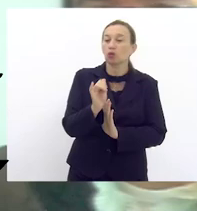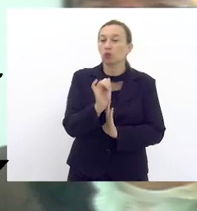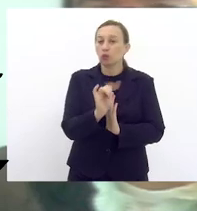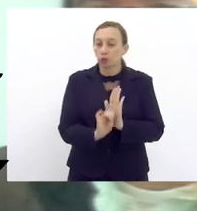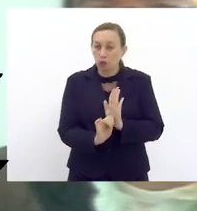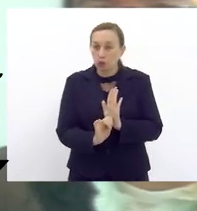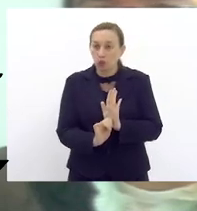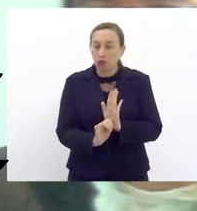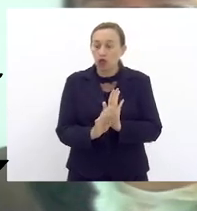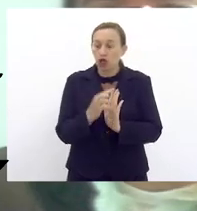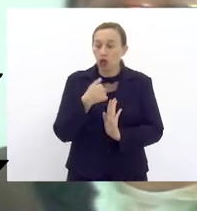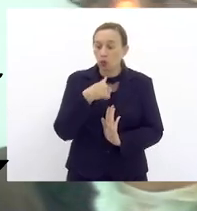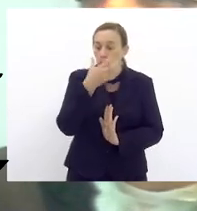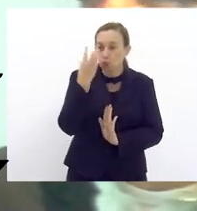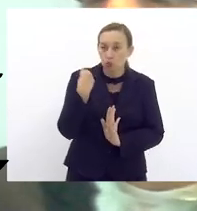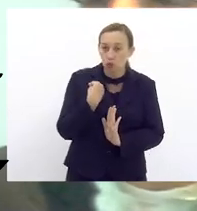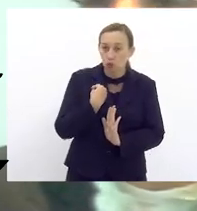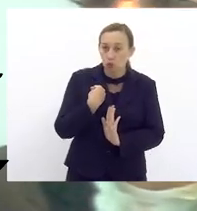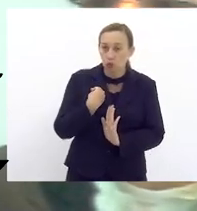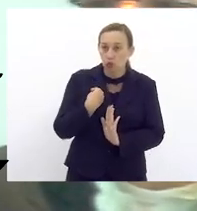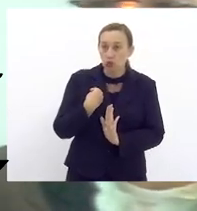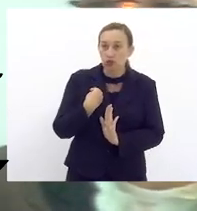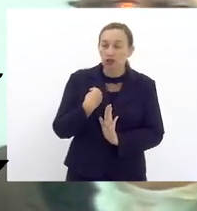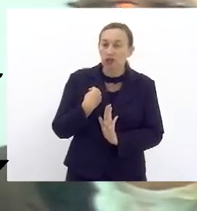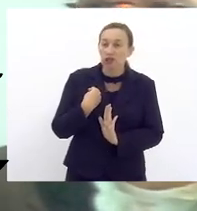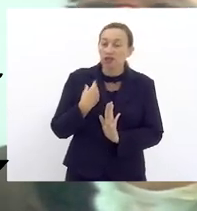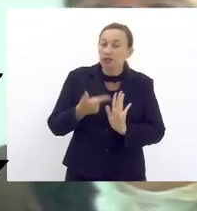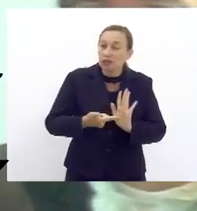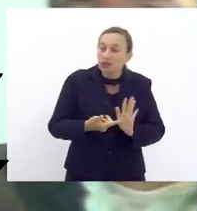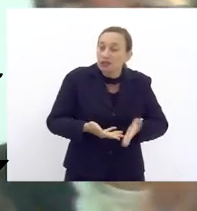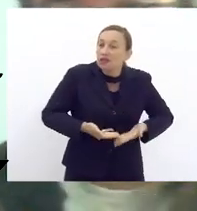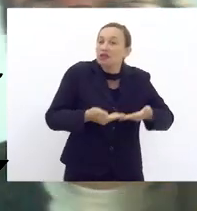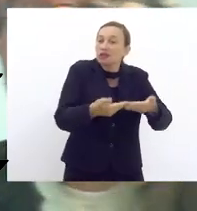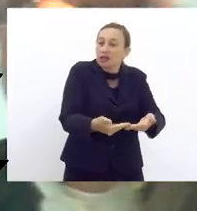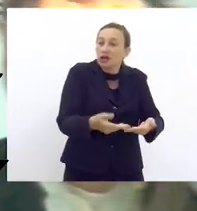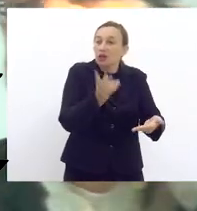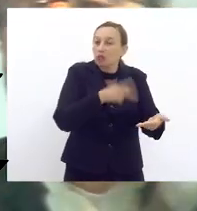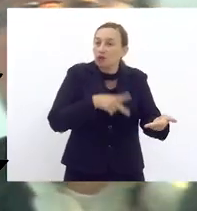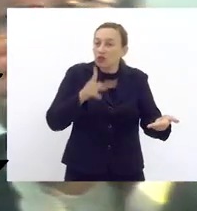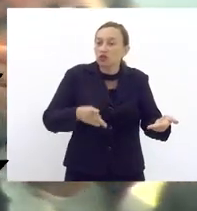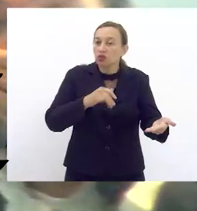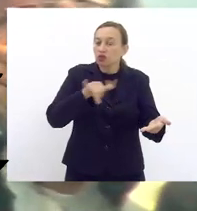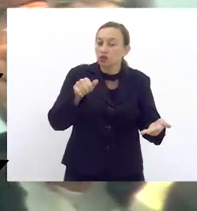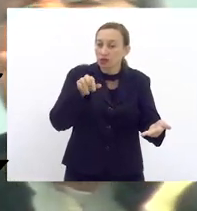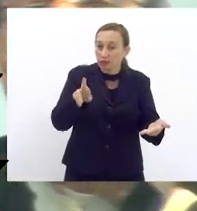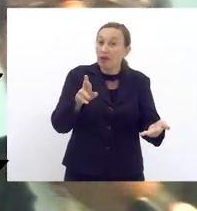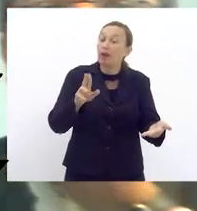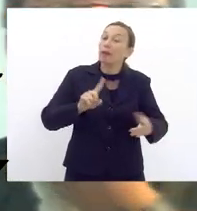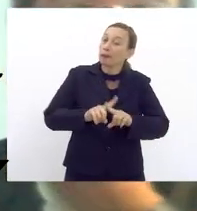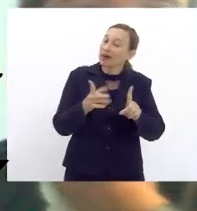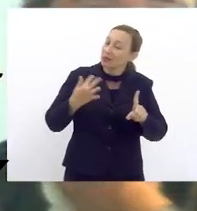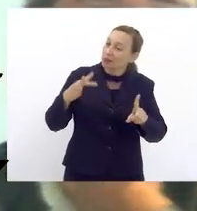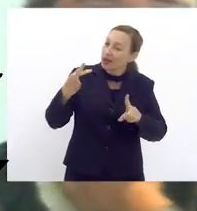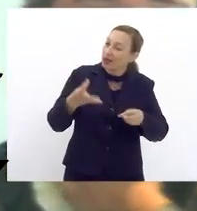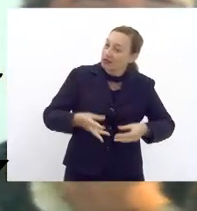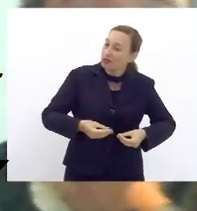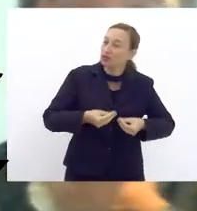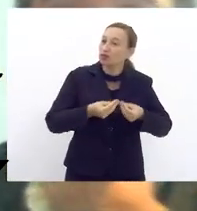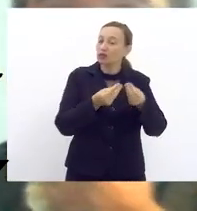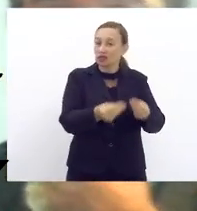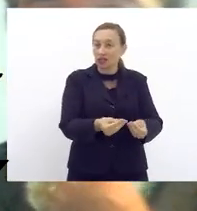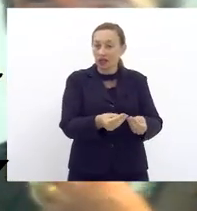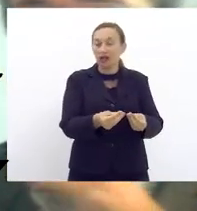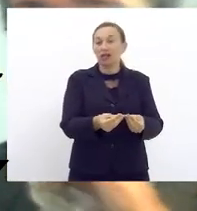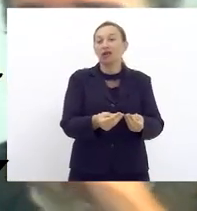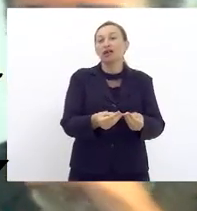que eu esqueci de trazer esse relatório para entregar ao professor Josemar mas brevemente você vai receber esse relatório porque